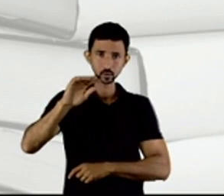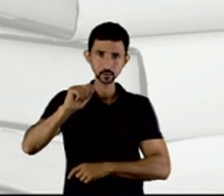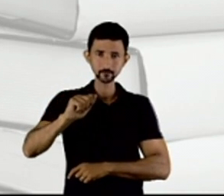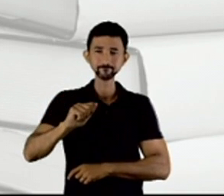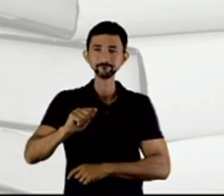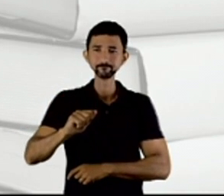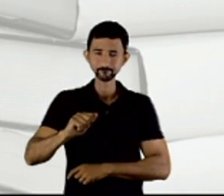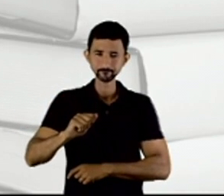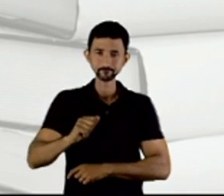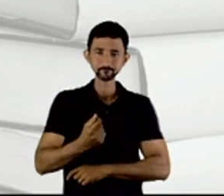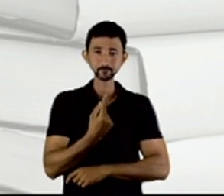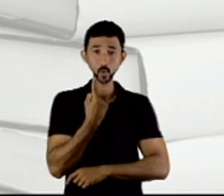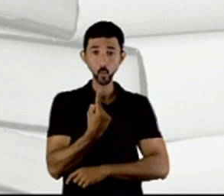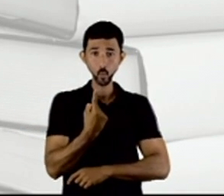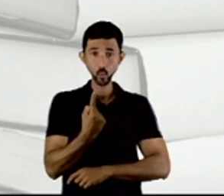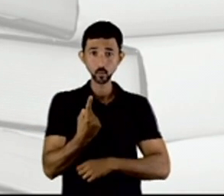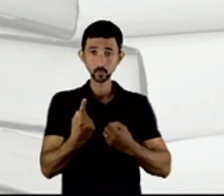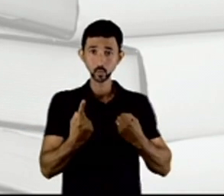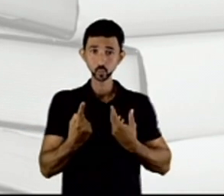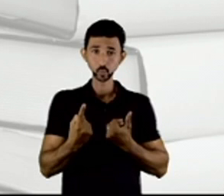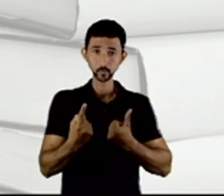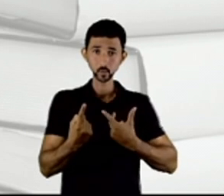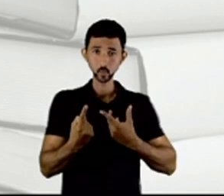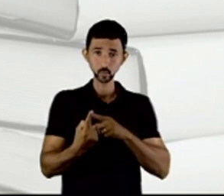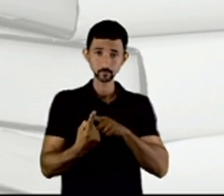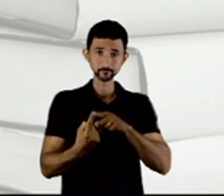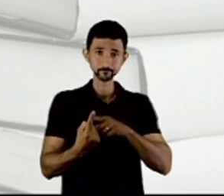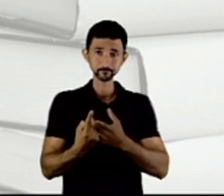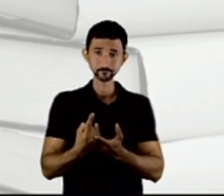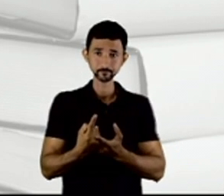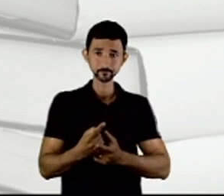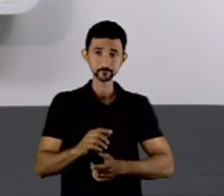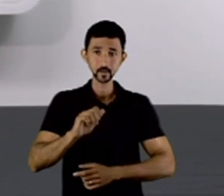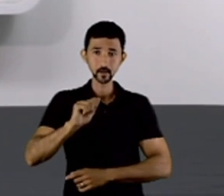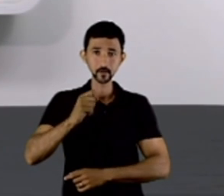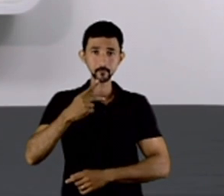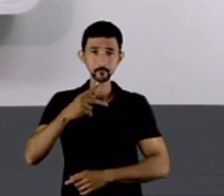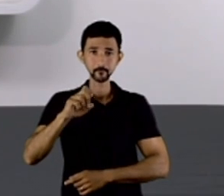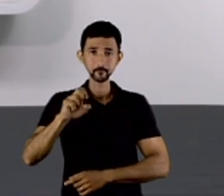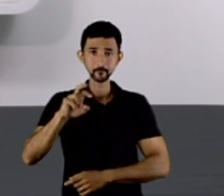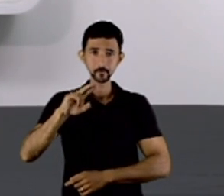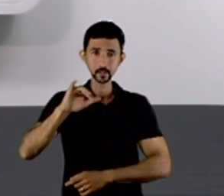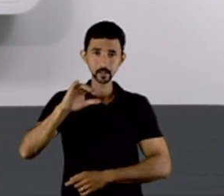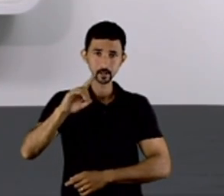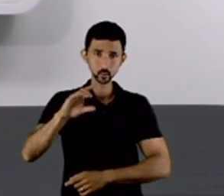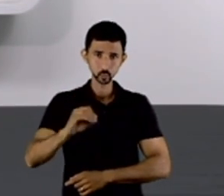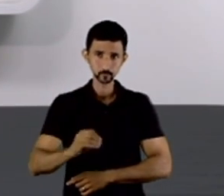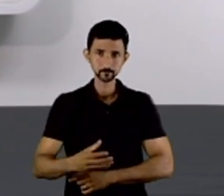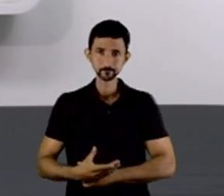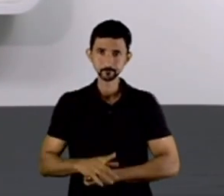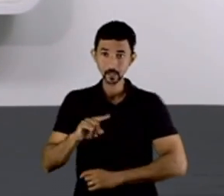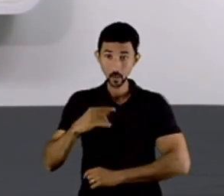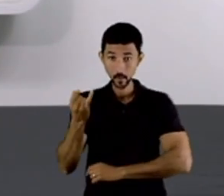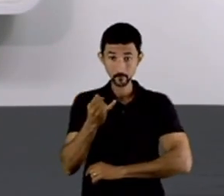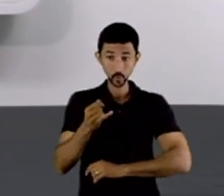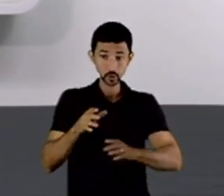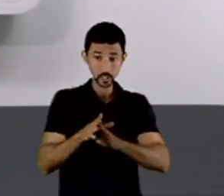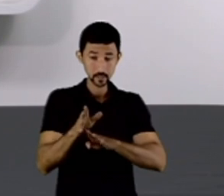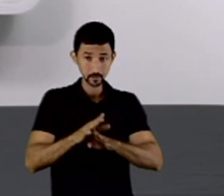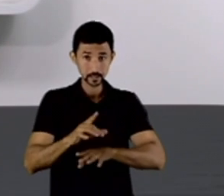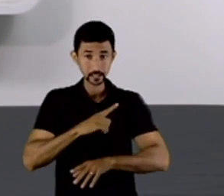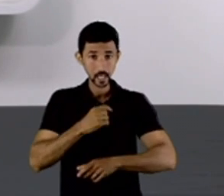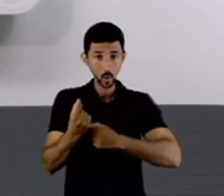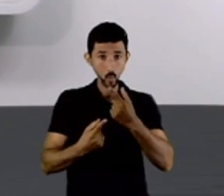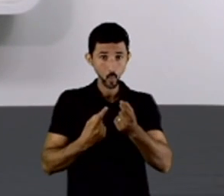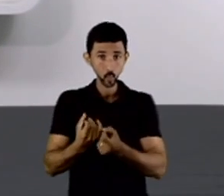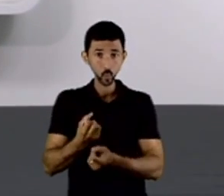o 1, nesse caso, é chamado de aperíodo. É importante a gente colocar que tem alguns livros que